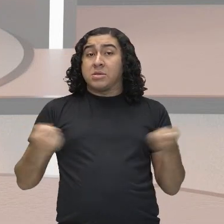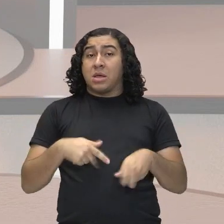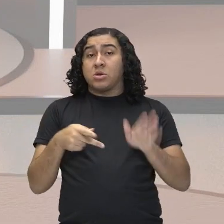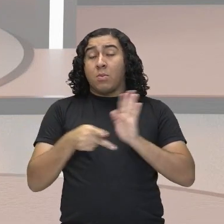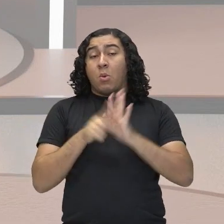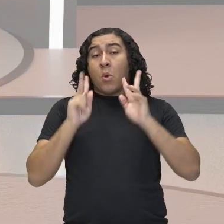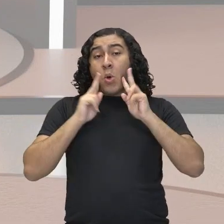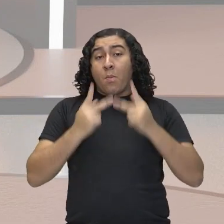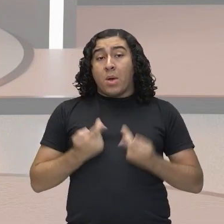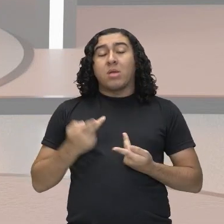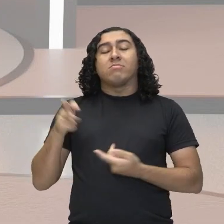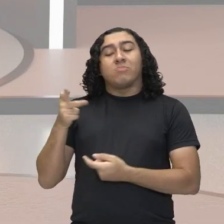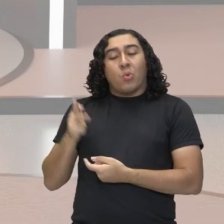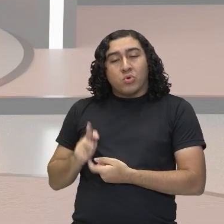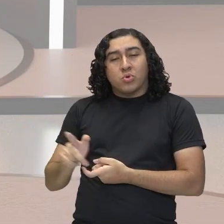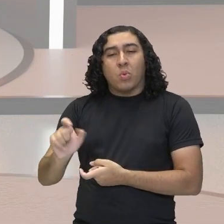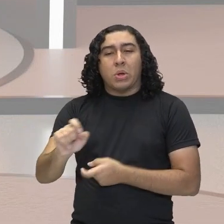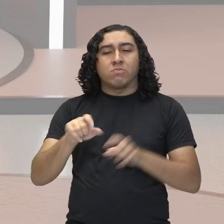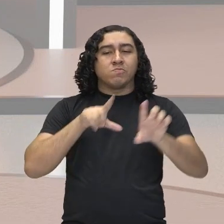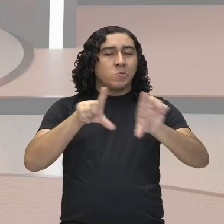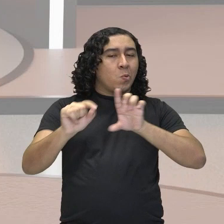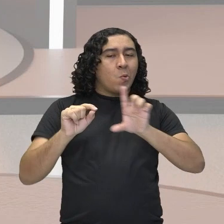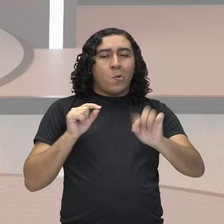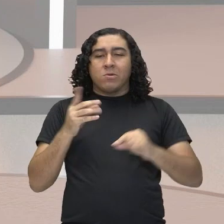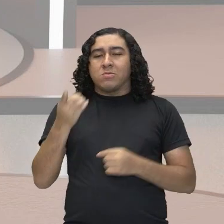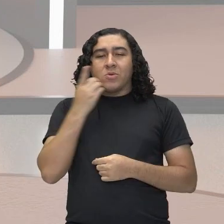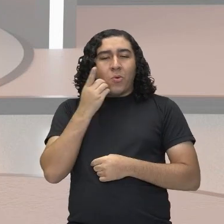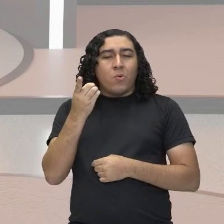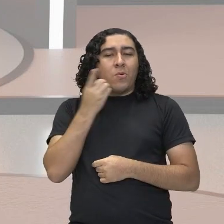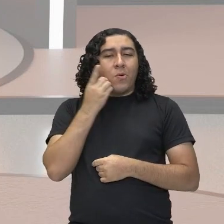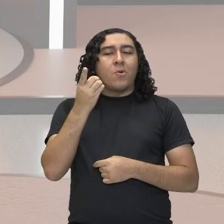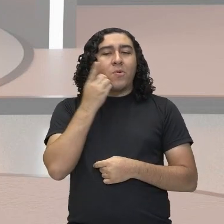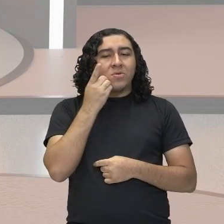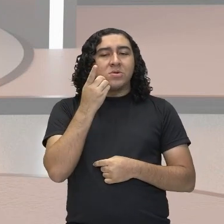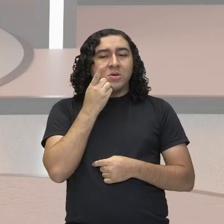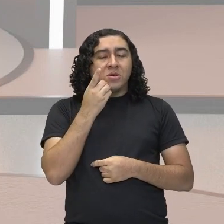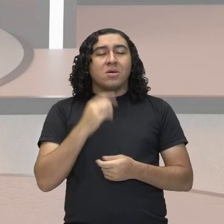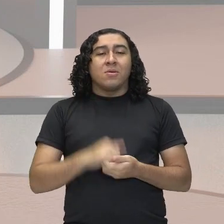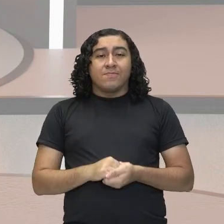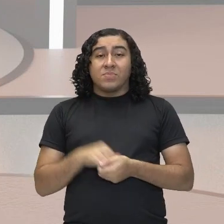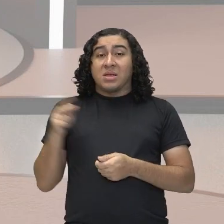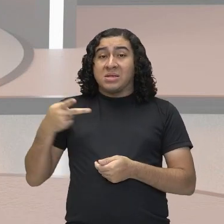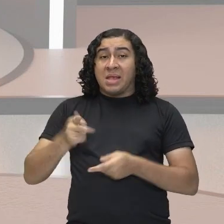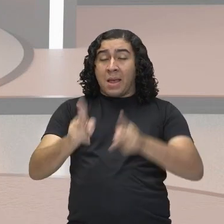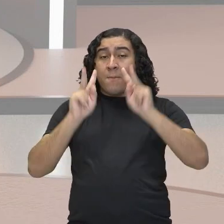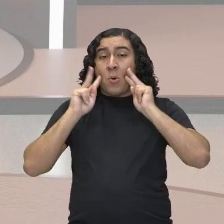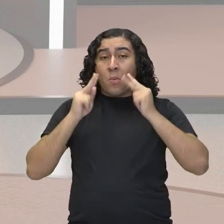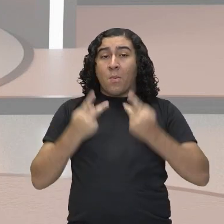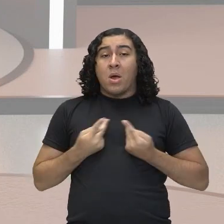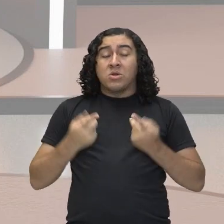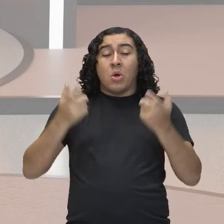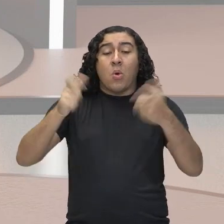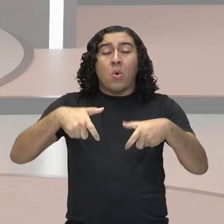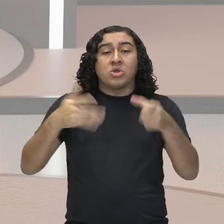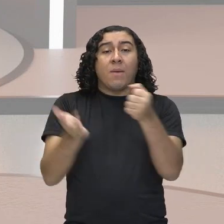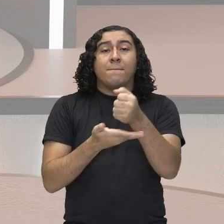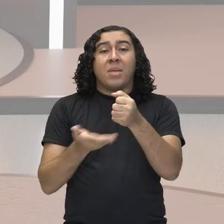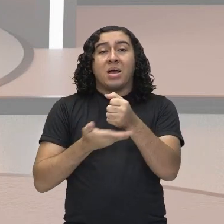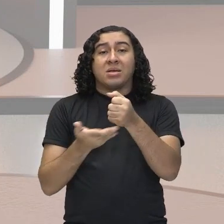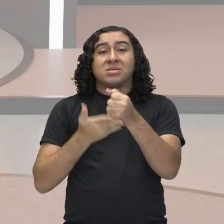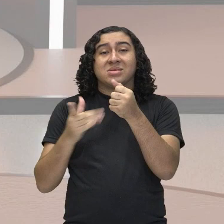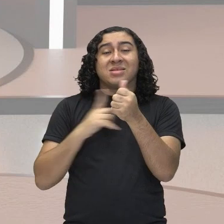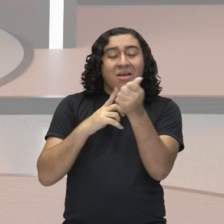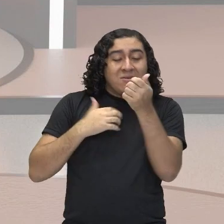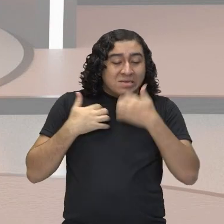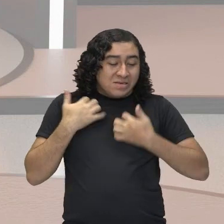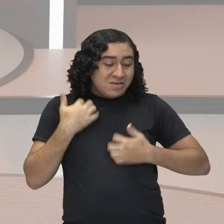está constantemente escolhendo aí. Toda a existência humana está aonde? Em